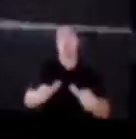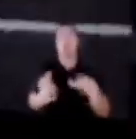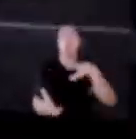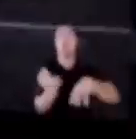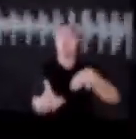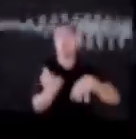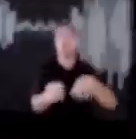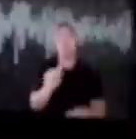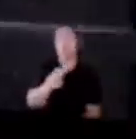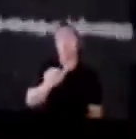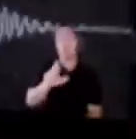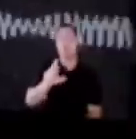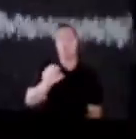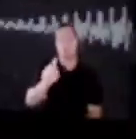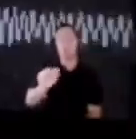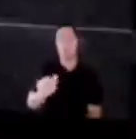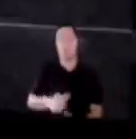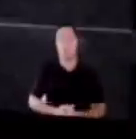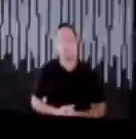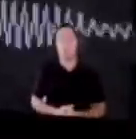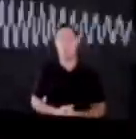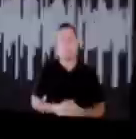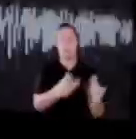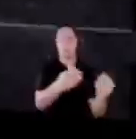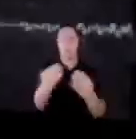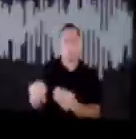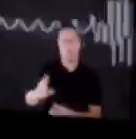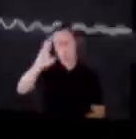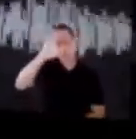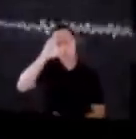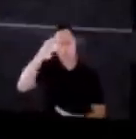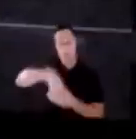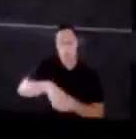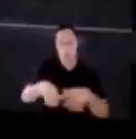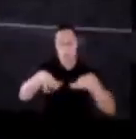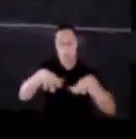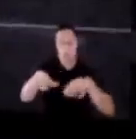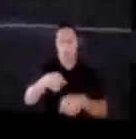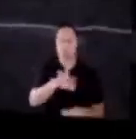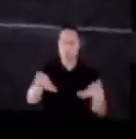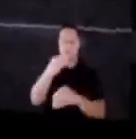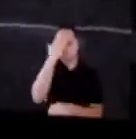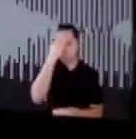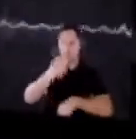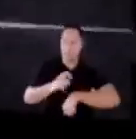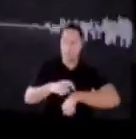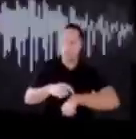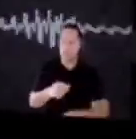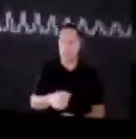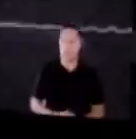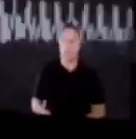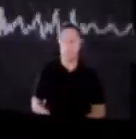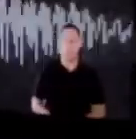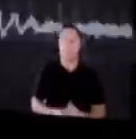senhores na Alvorada tá cheio de militar no meio todo mundo sabe o horário da Alvorada todos